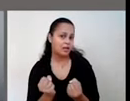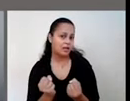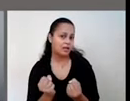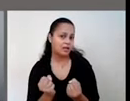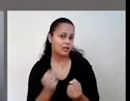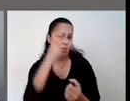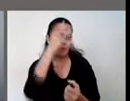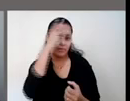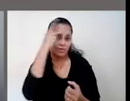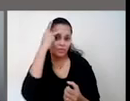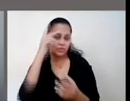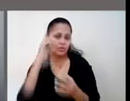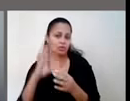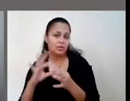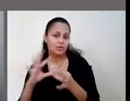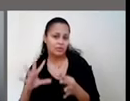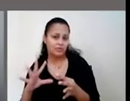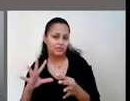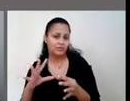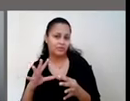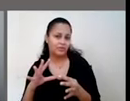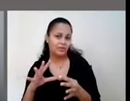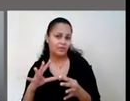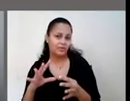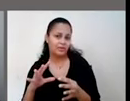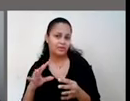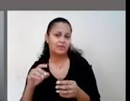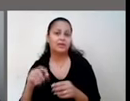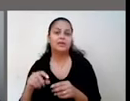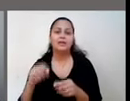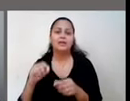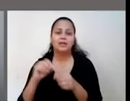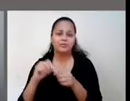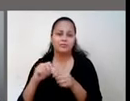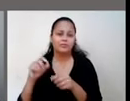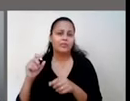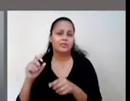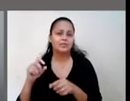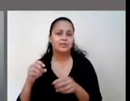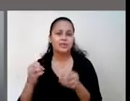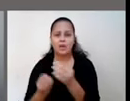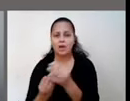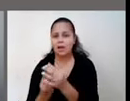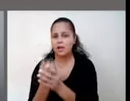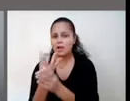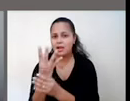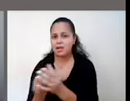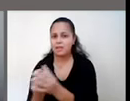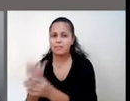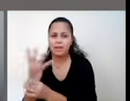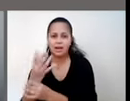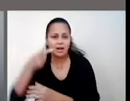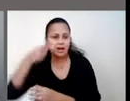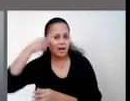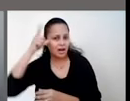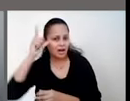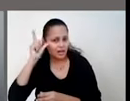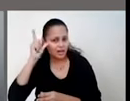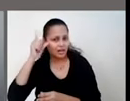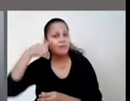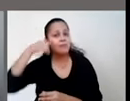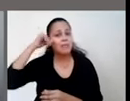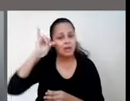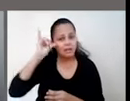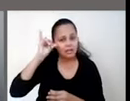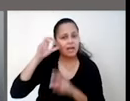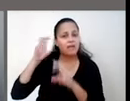livres, que vendiam o que produziam no campo, né, e servos também que estavam fugindo, né, das